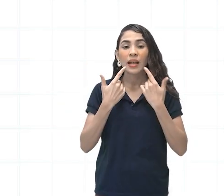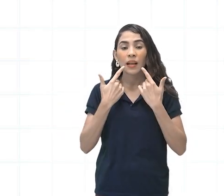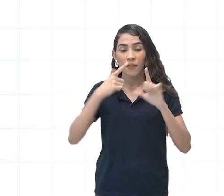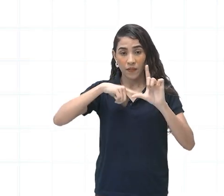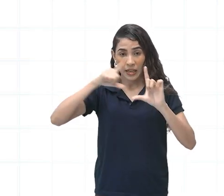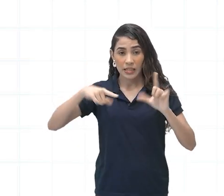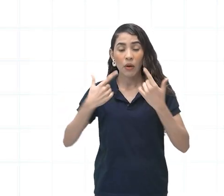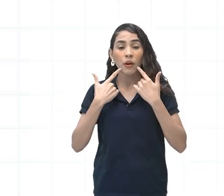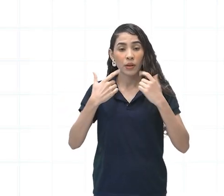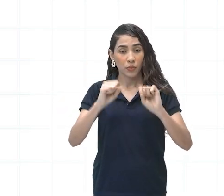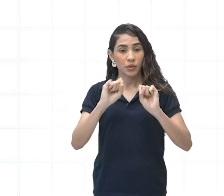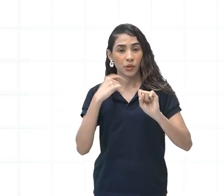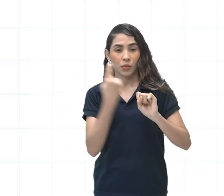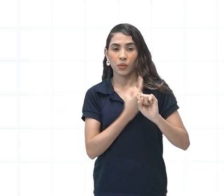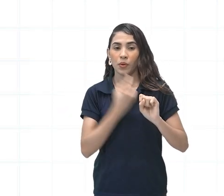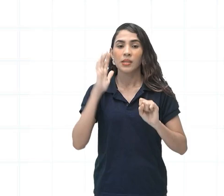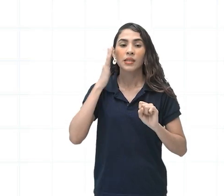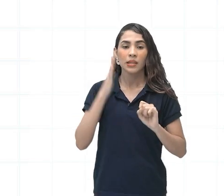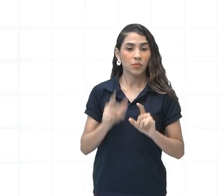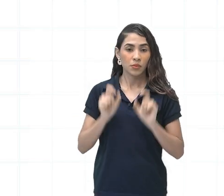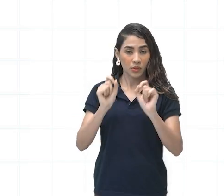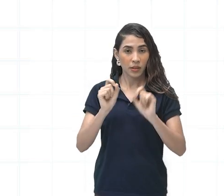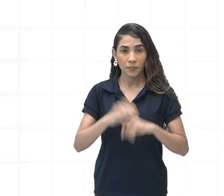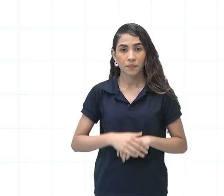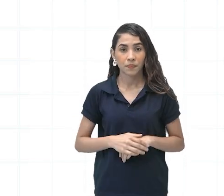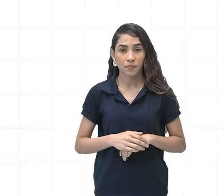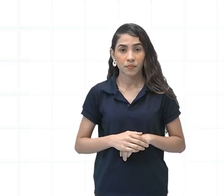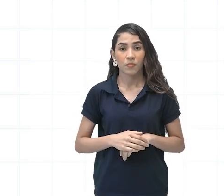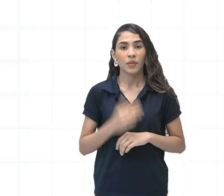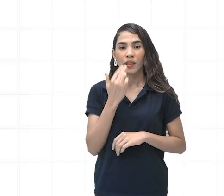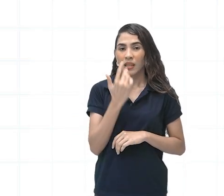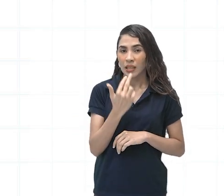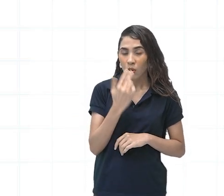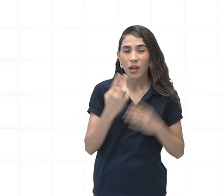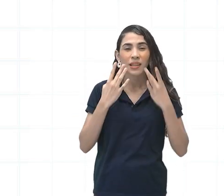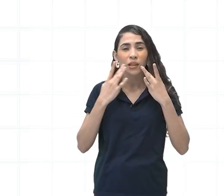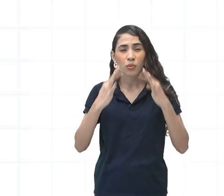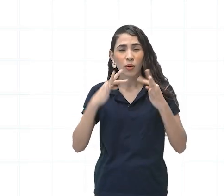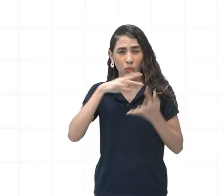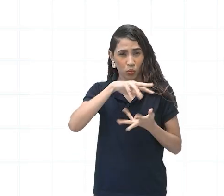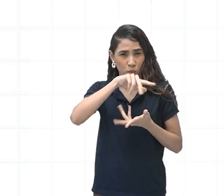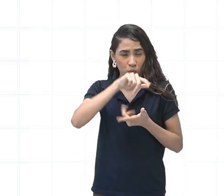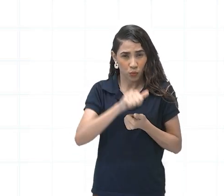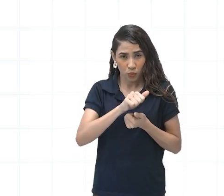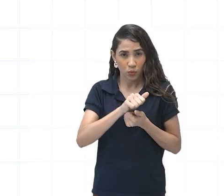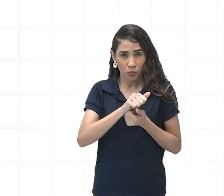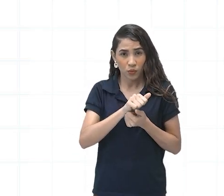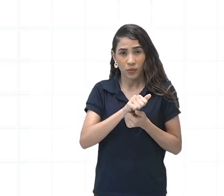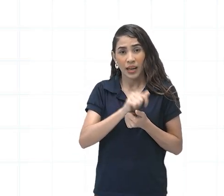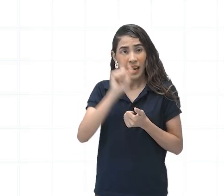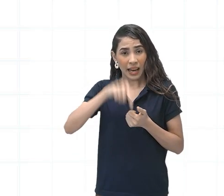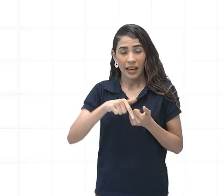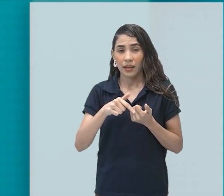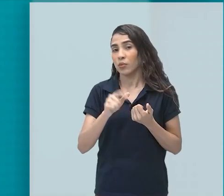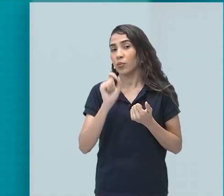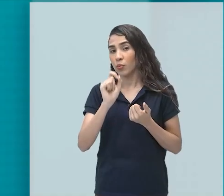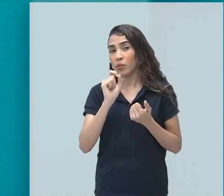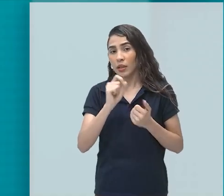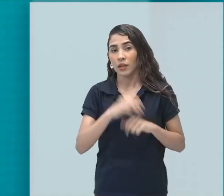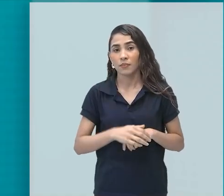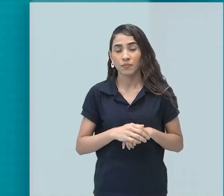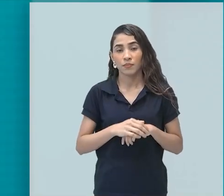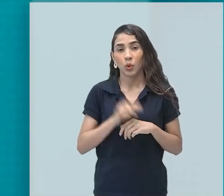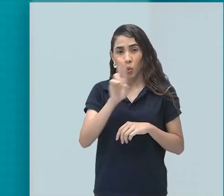linguística, entenderemos que nenhuma das línguas naturais do mundo vai ter o seu uso